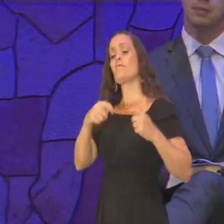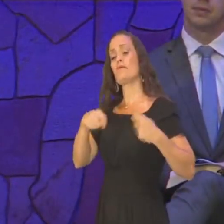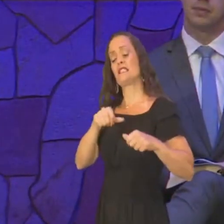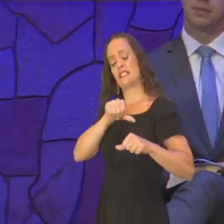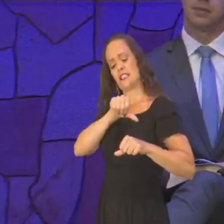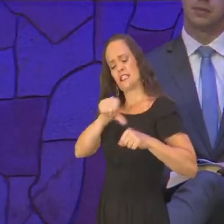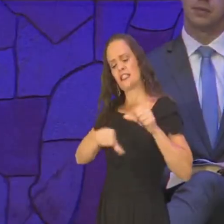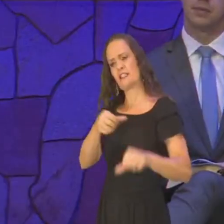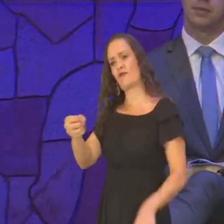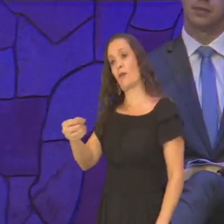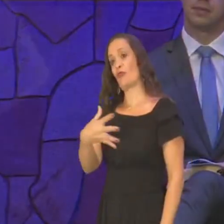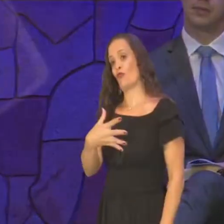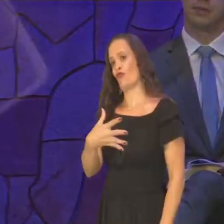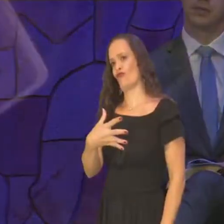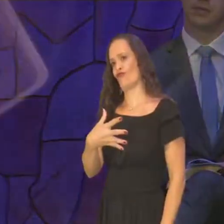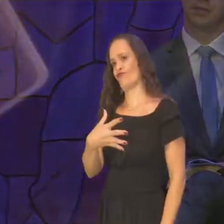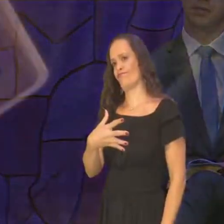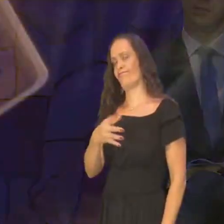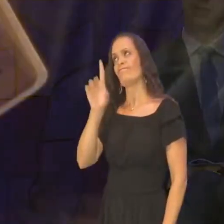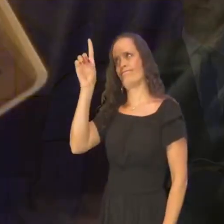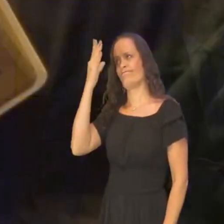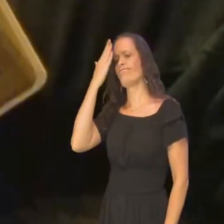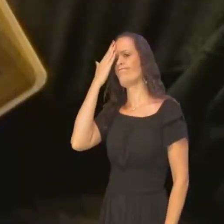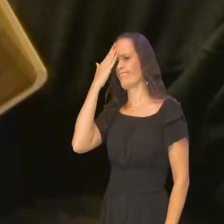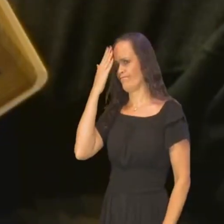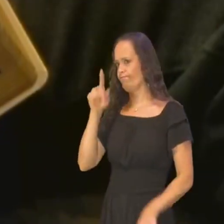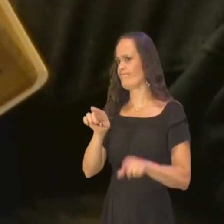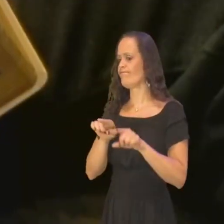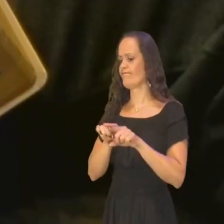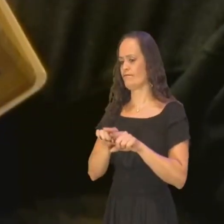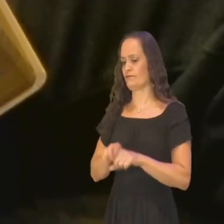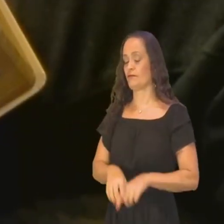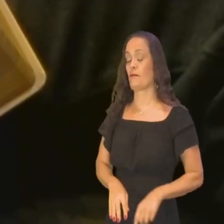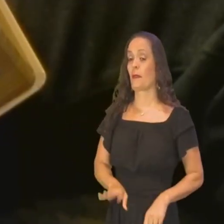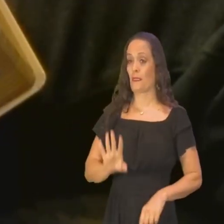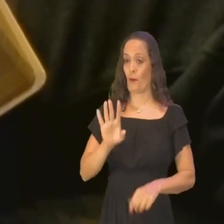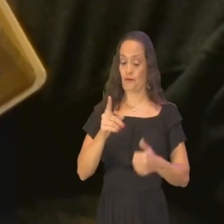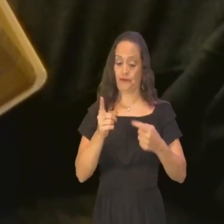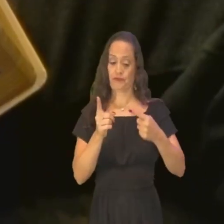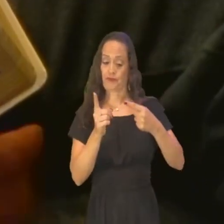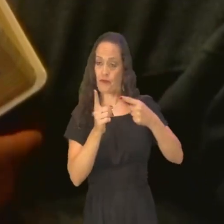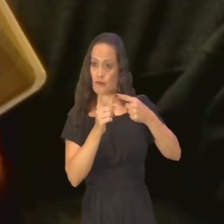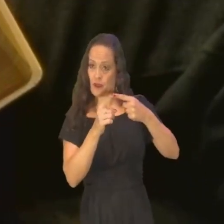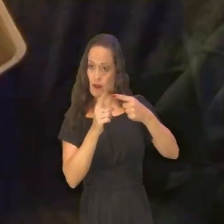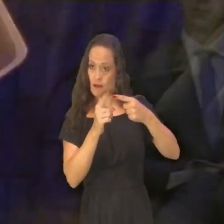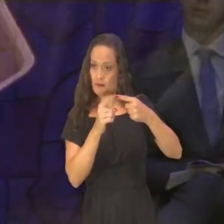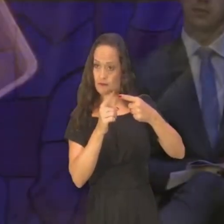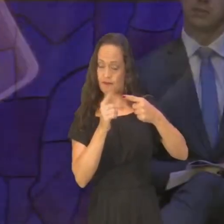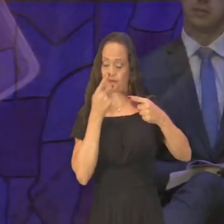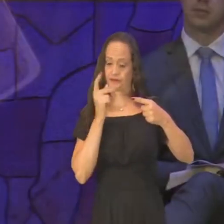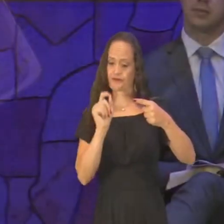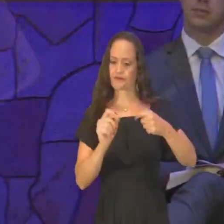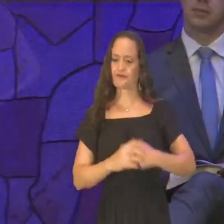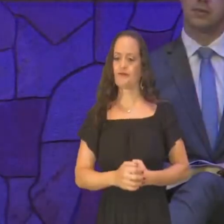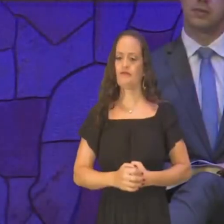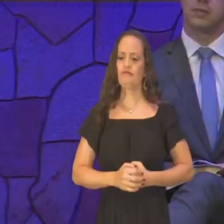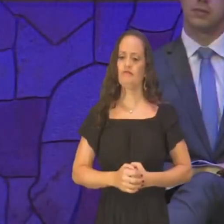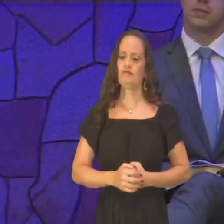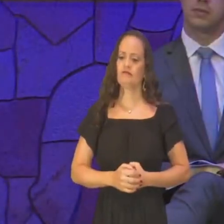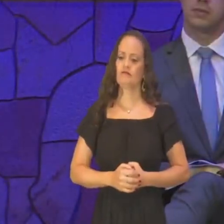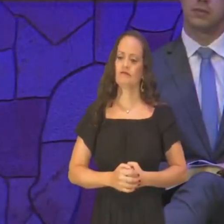Há princípios preciosos nessa noite. O primeiro princípio é um chamado para